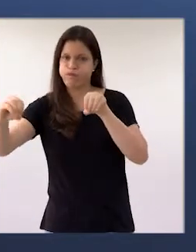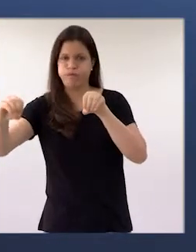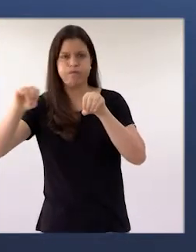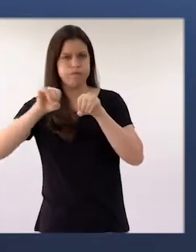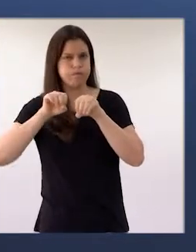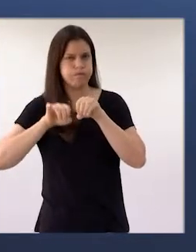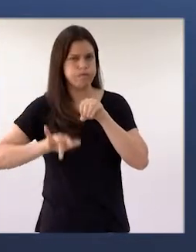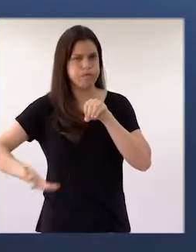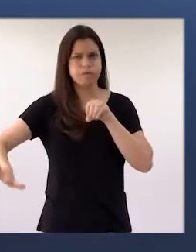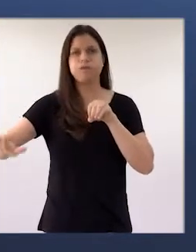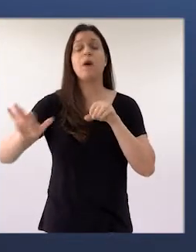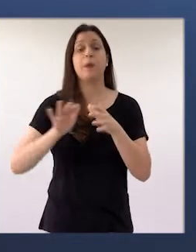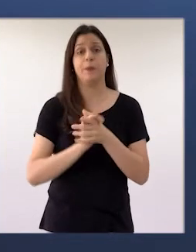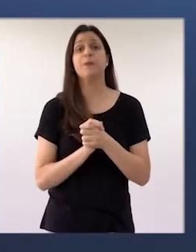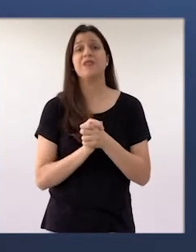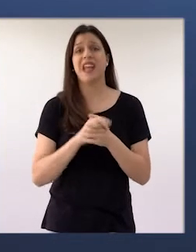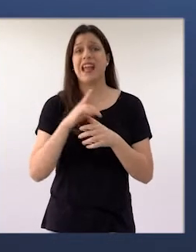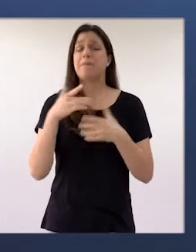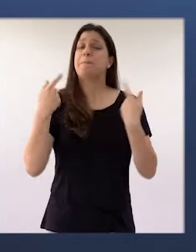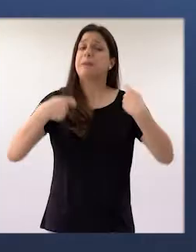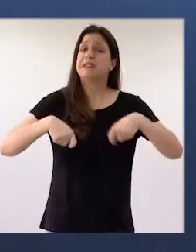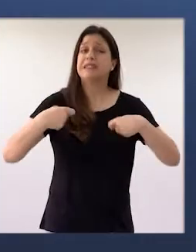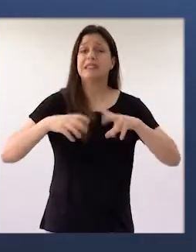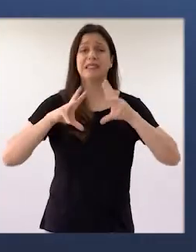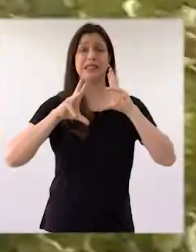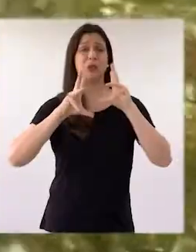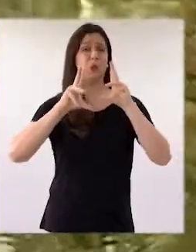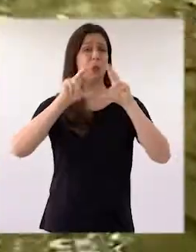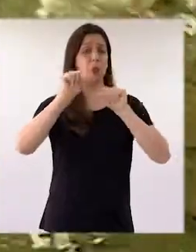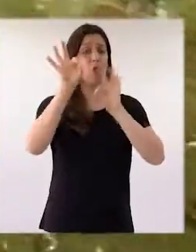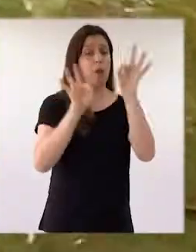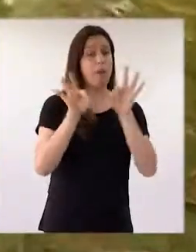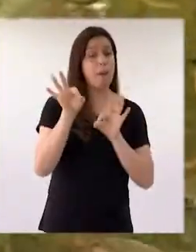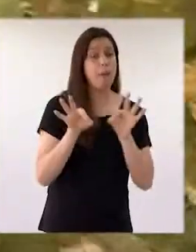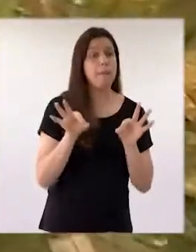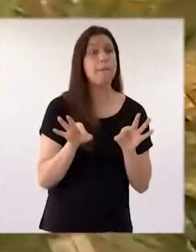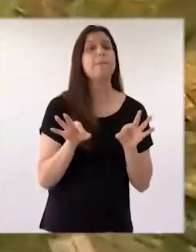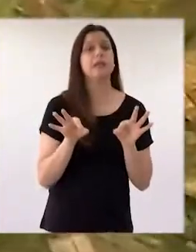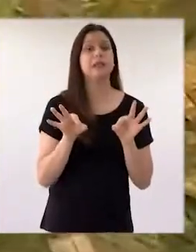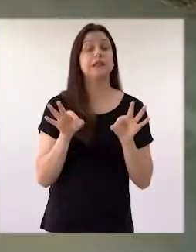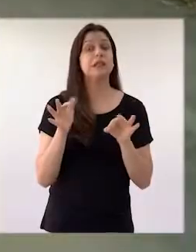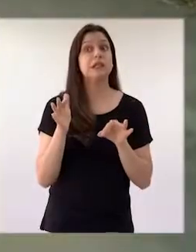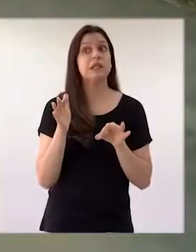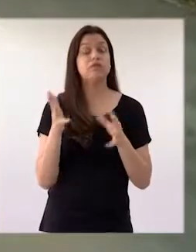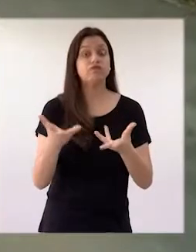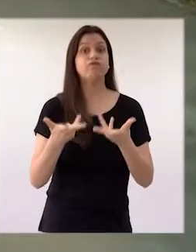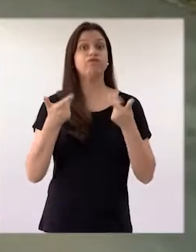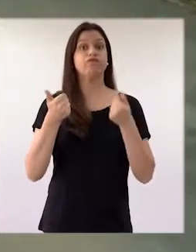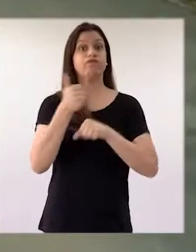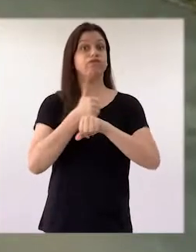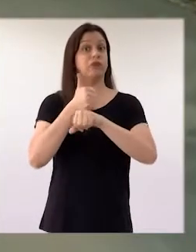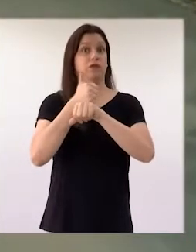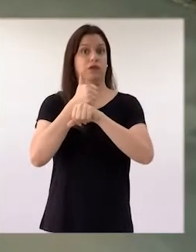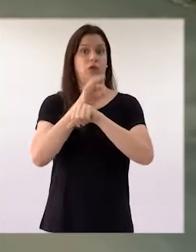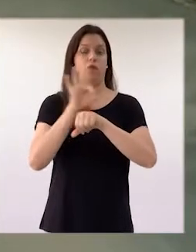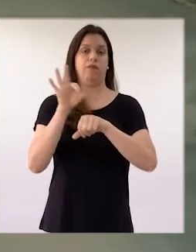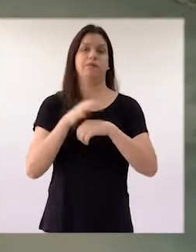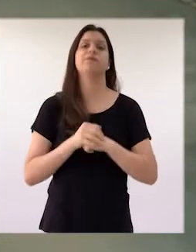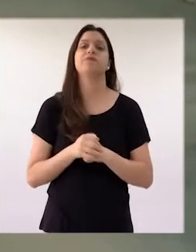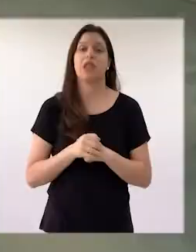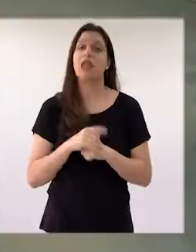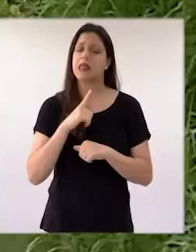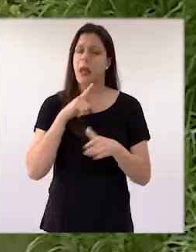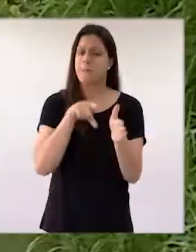alcançado, é essencial que a gestão de todos os processos seja eficiente. E foi tratando exatamente desse tema que uma